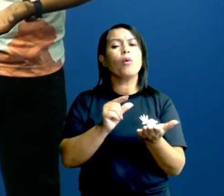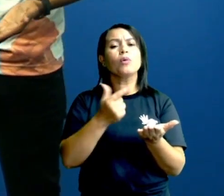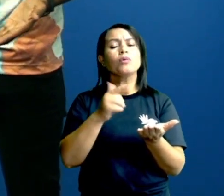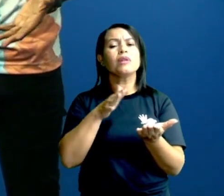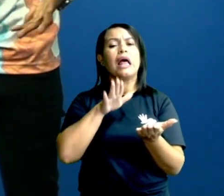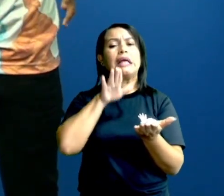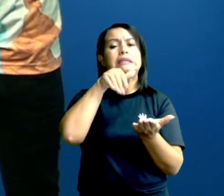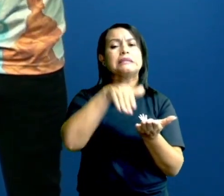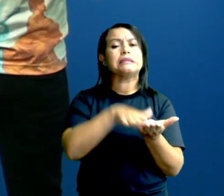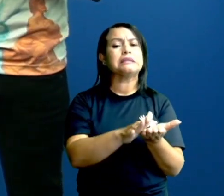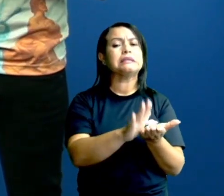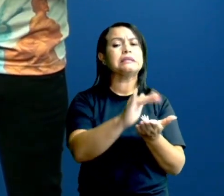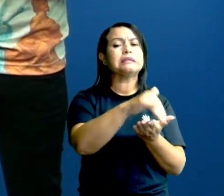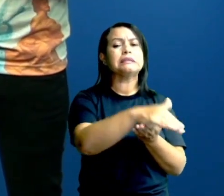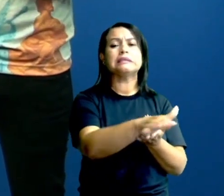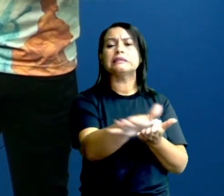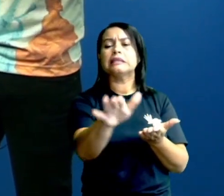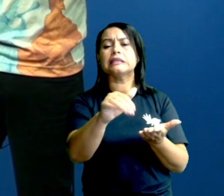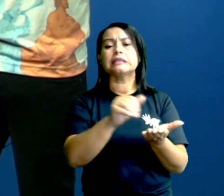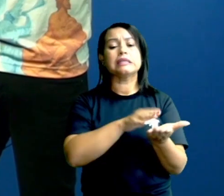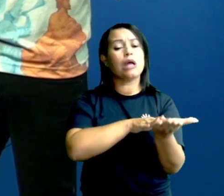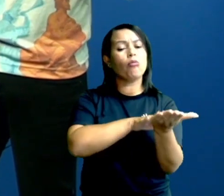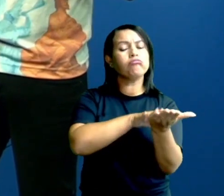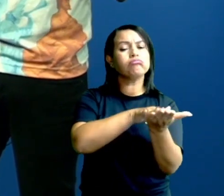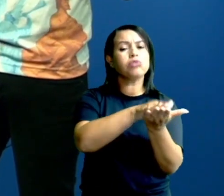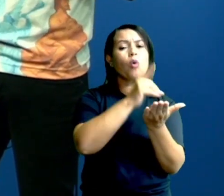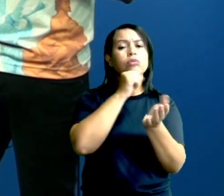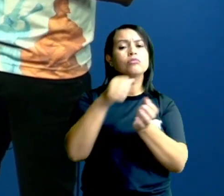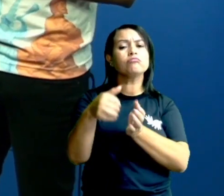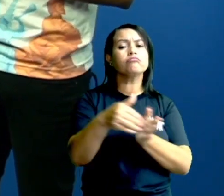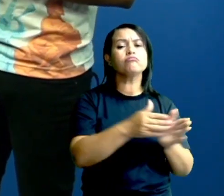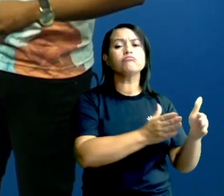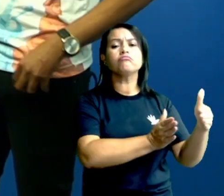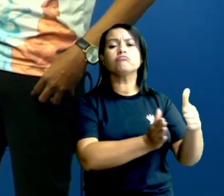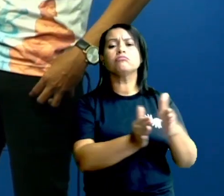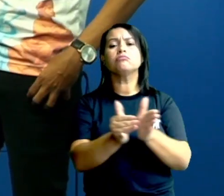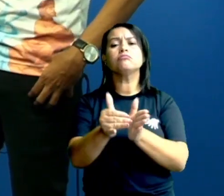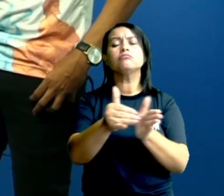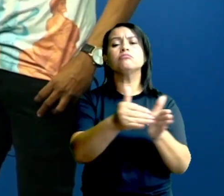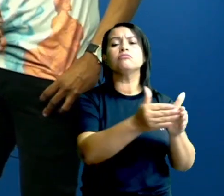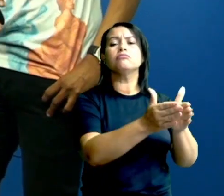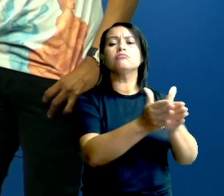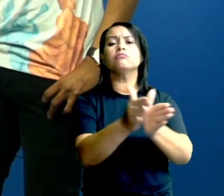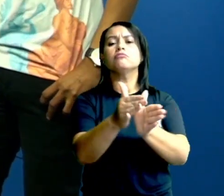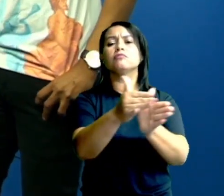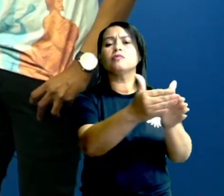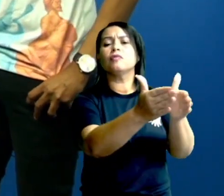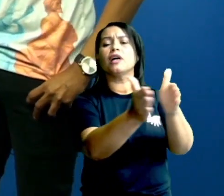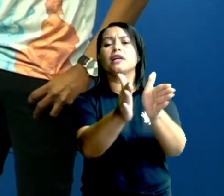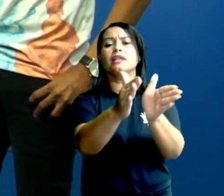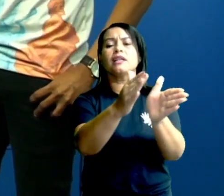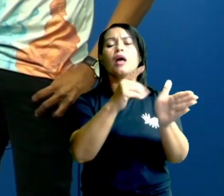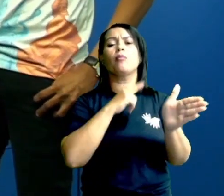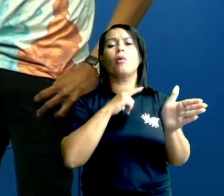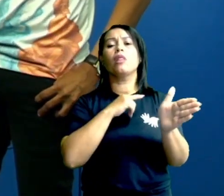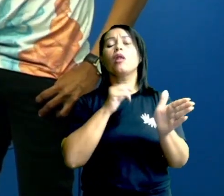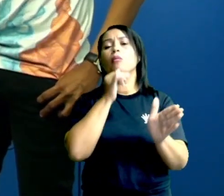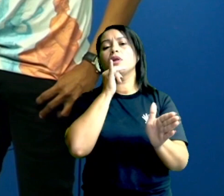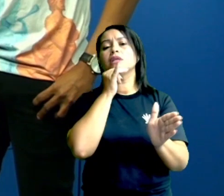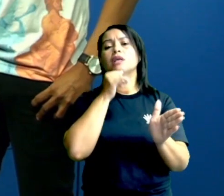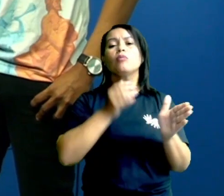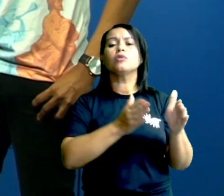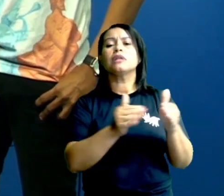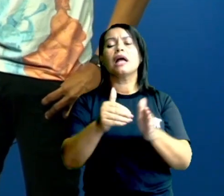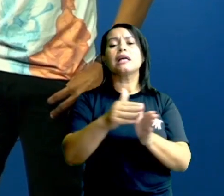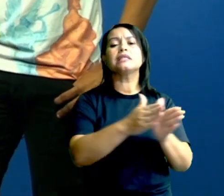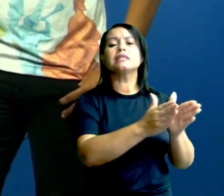Decidi não tem tantas descidas em termos de terreno né o terreno ele basicamente plano E aí você vai ter os rios podendo né